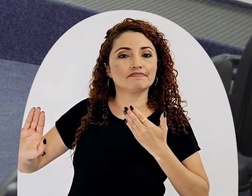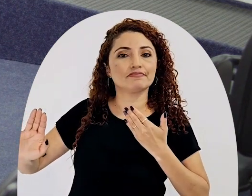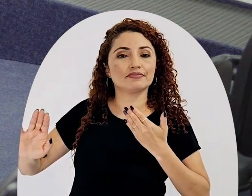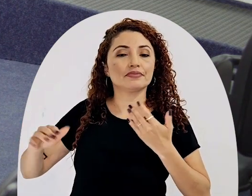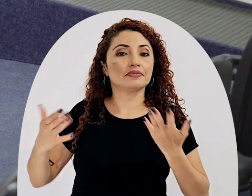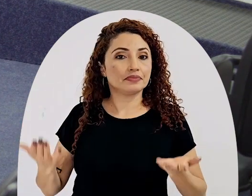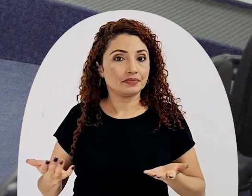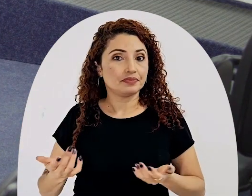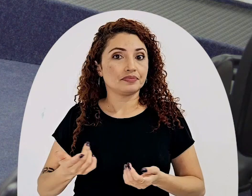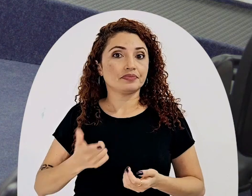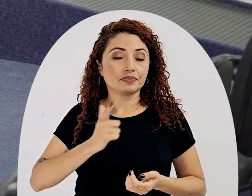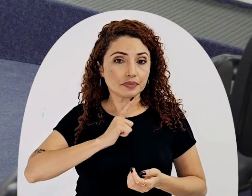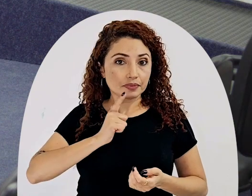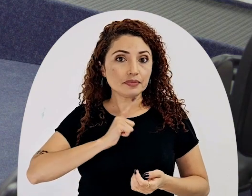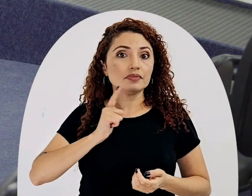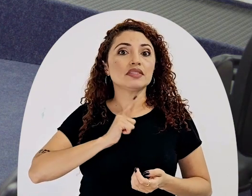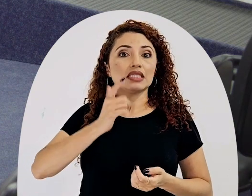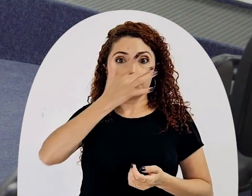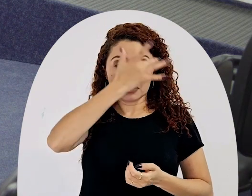para ficar em casa.